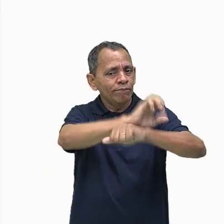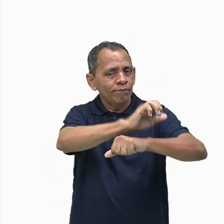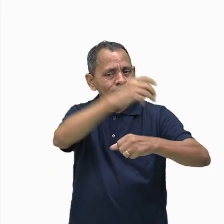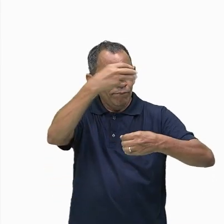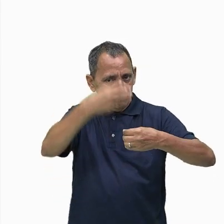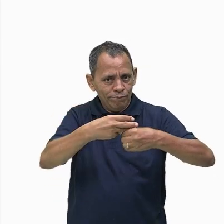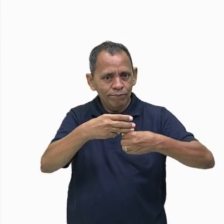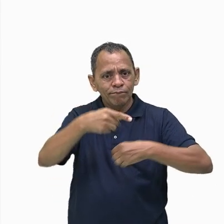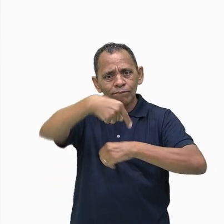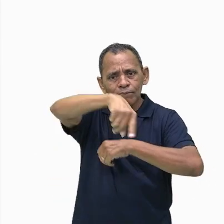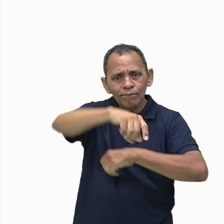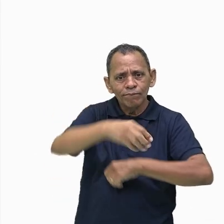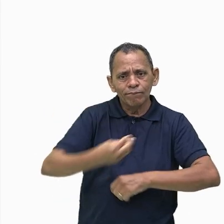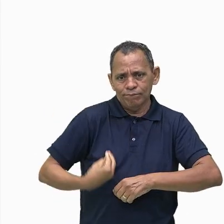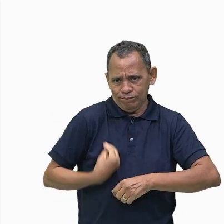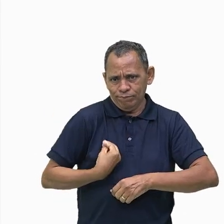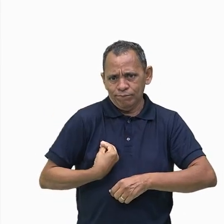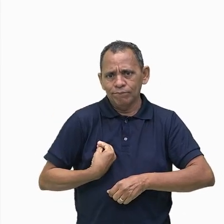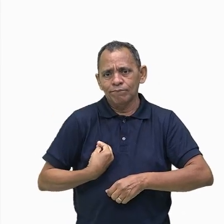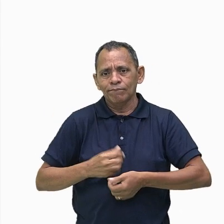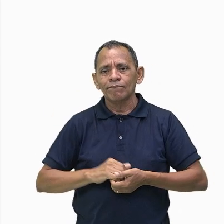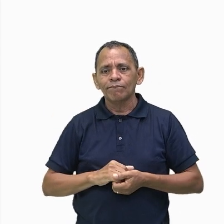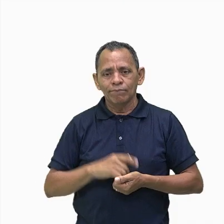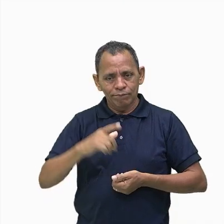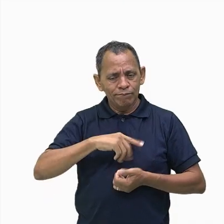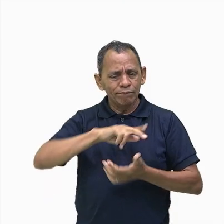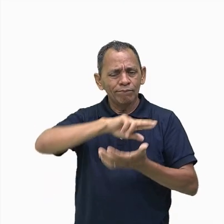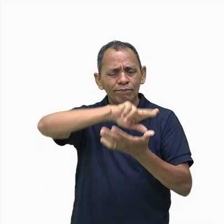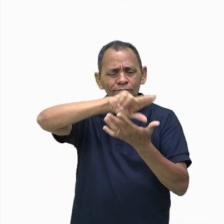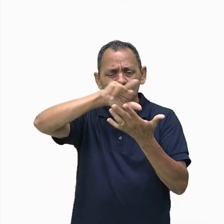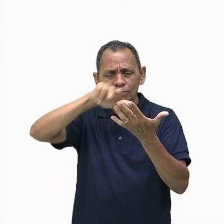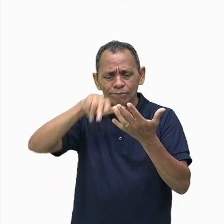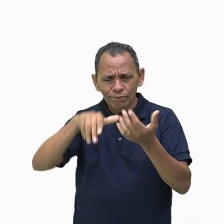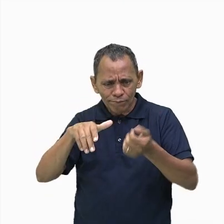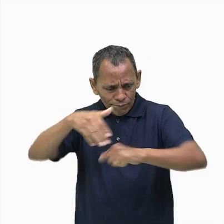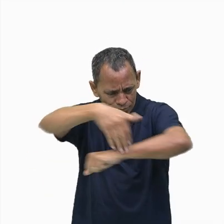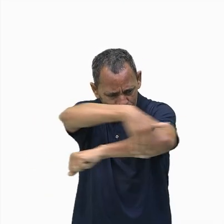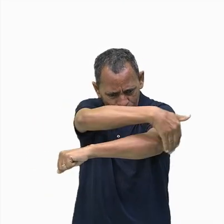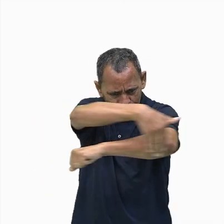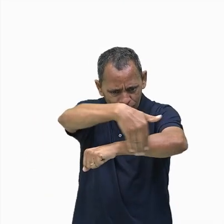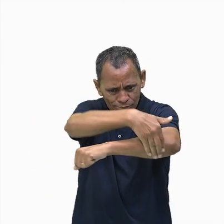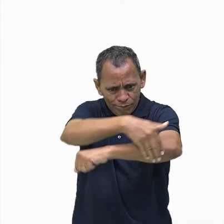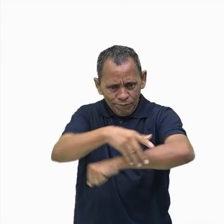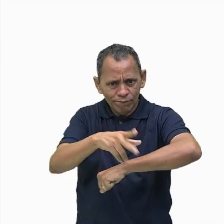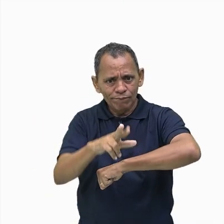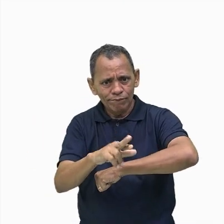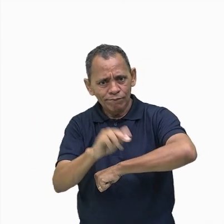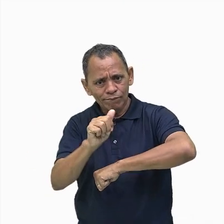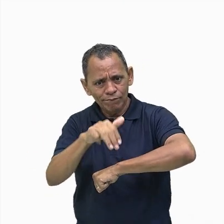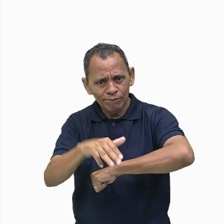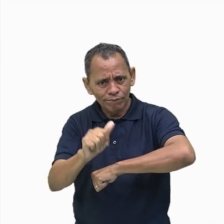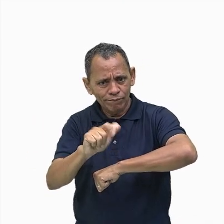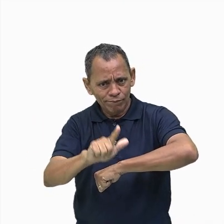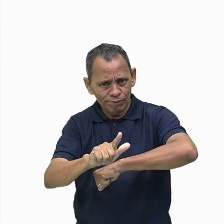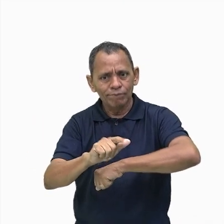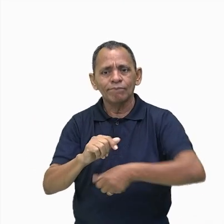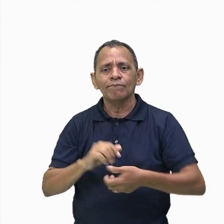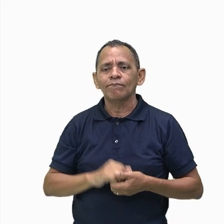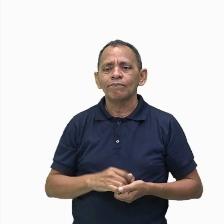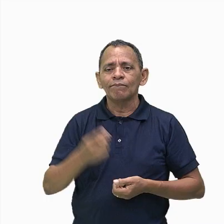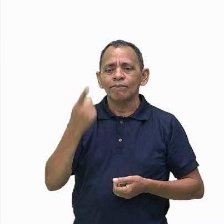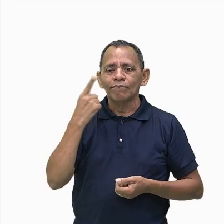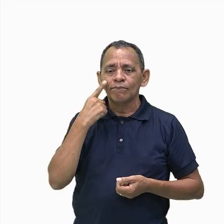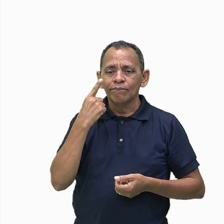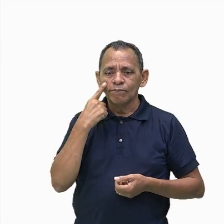aí de vocês, vai ter vários ramais, tá? A gente pode observar esses ramais também